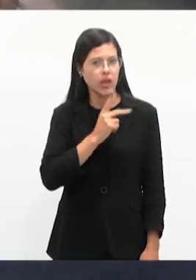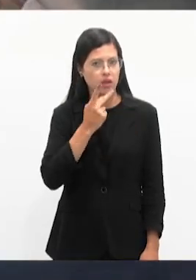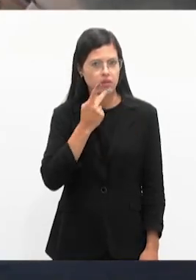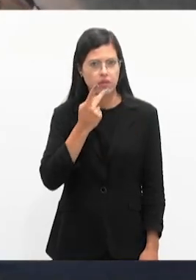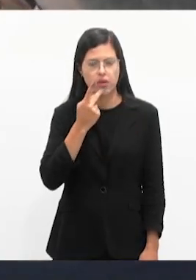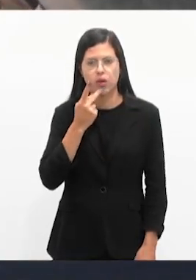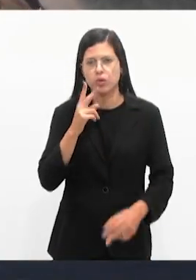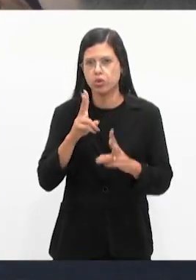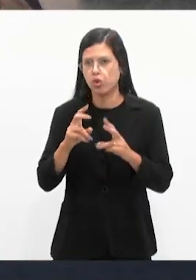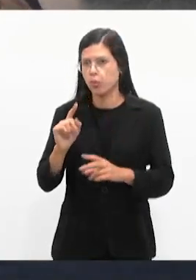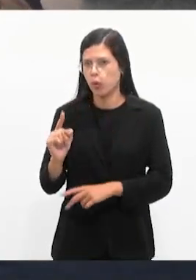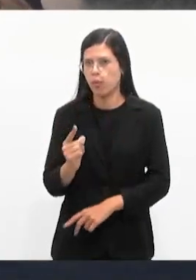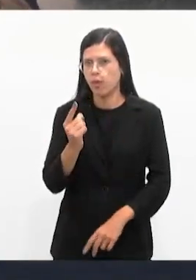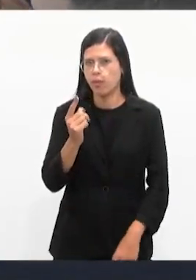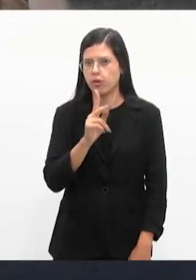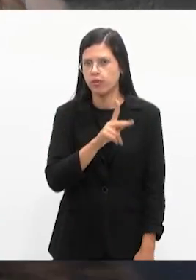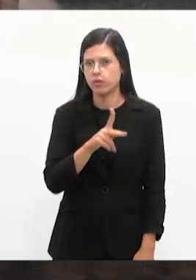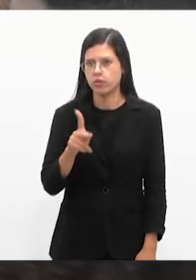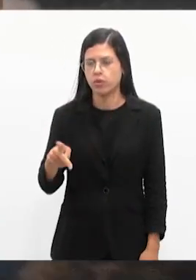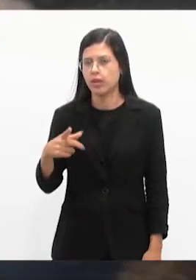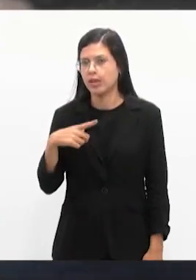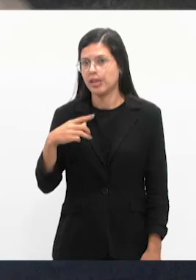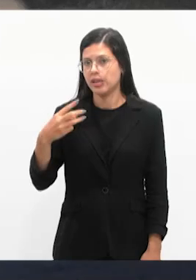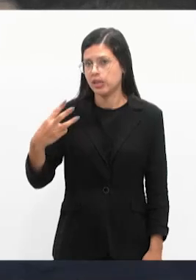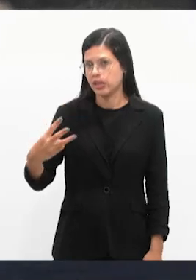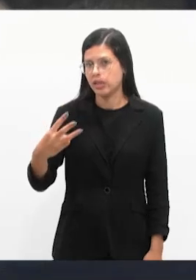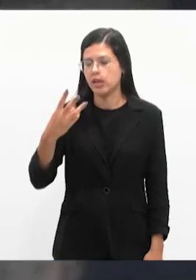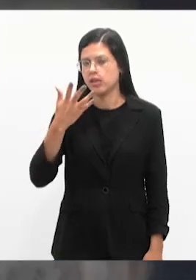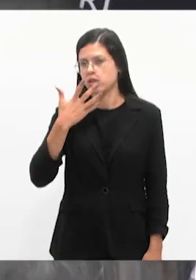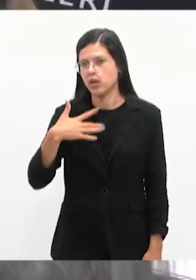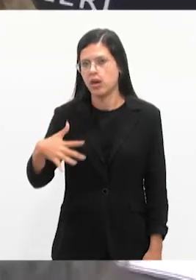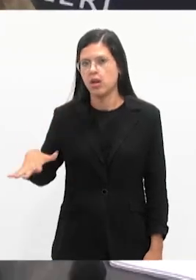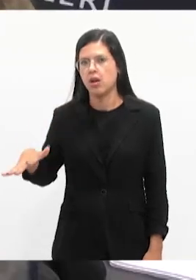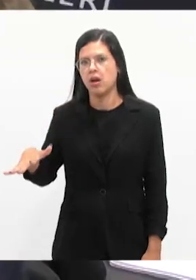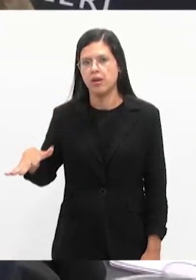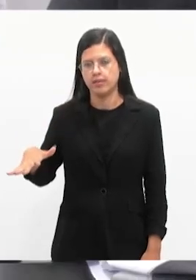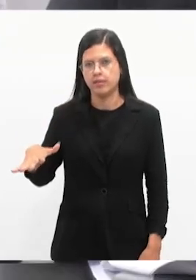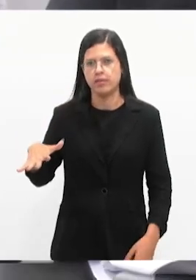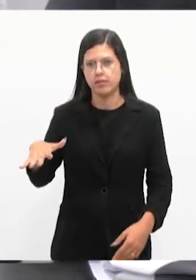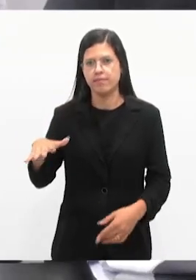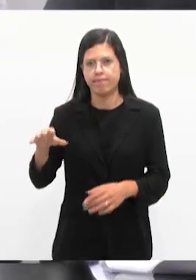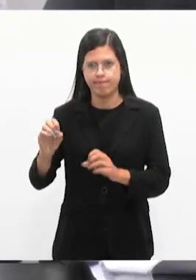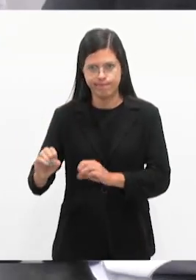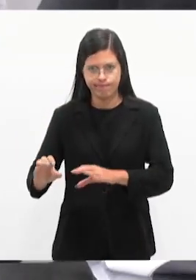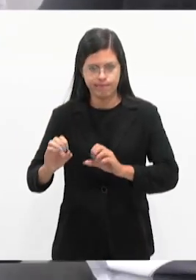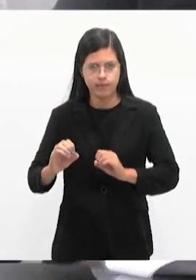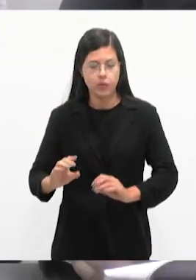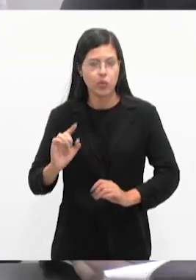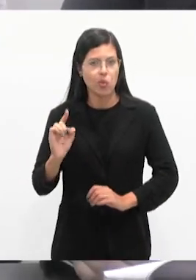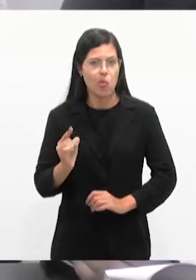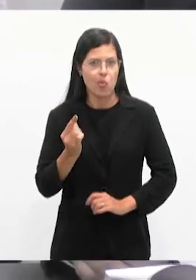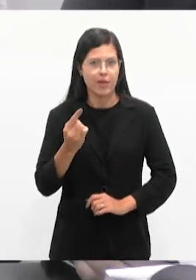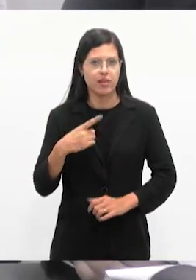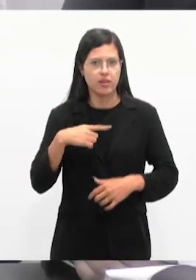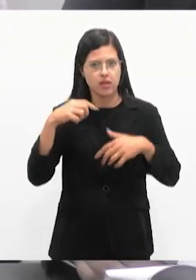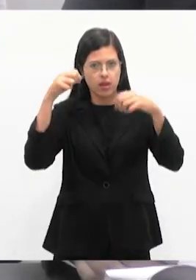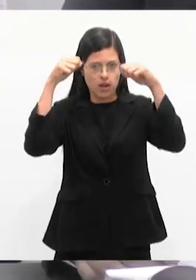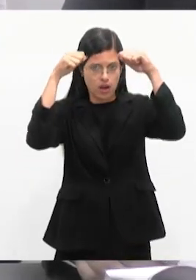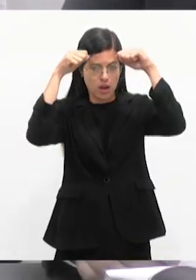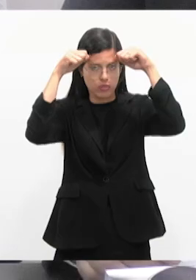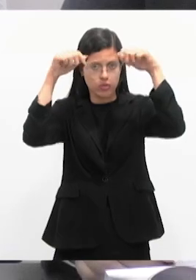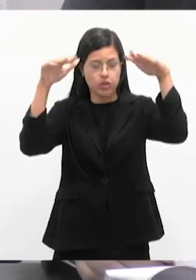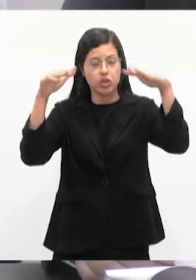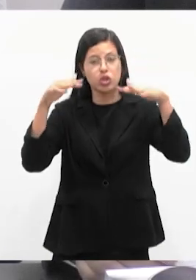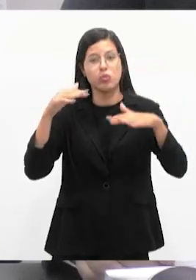que tem 3 crianças sob a sua tutela, uma delas com transtorno de espectro autista com